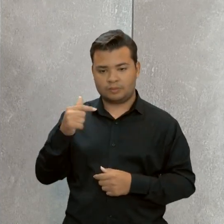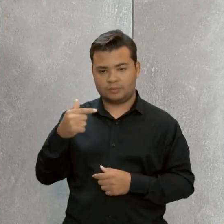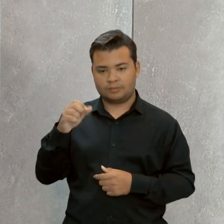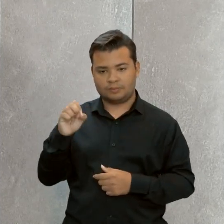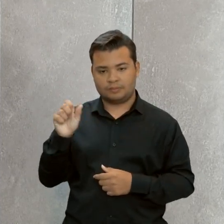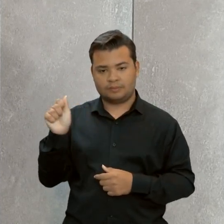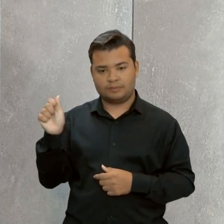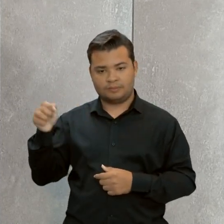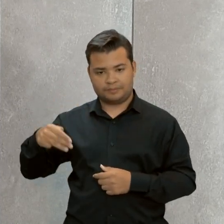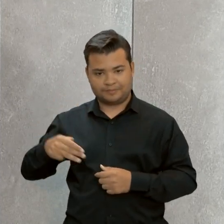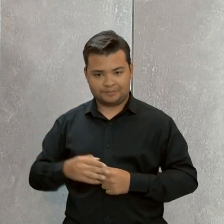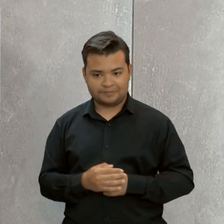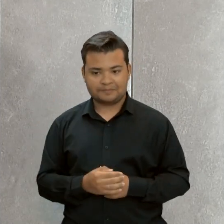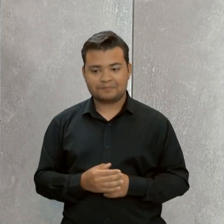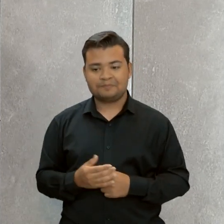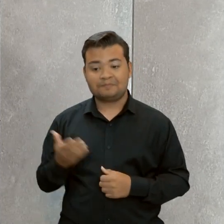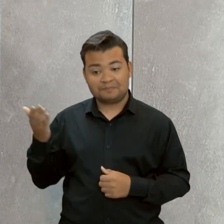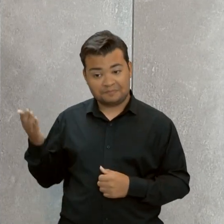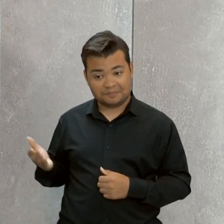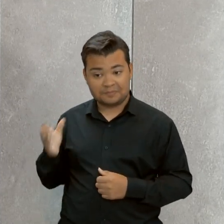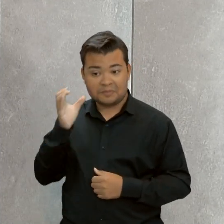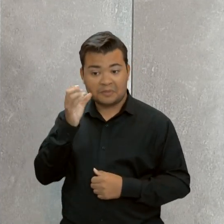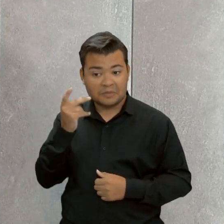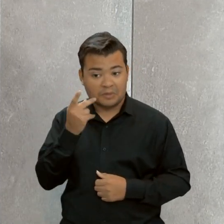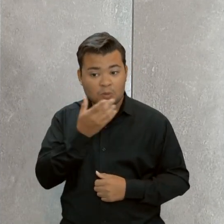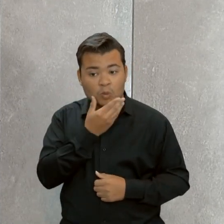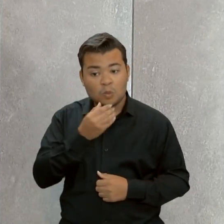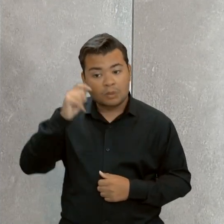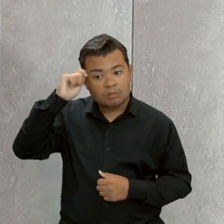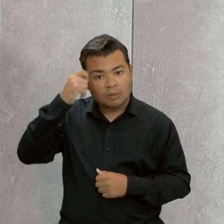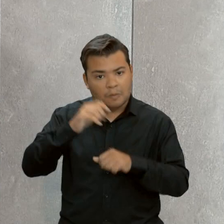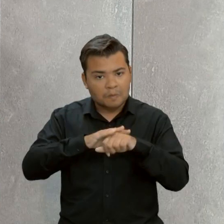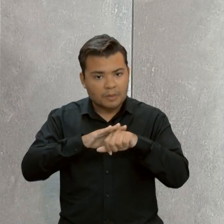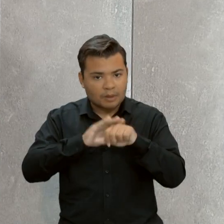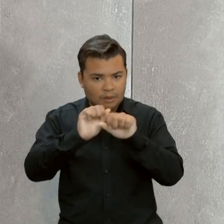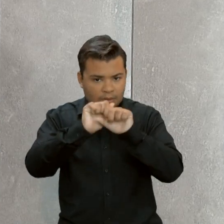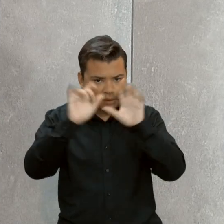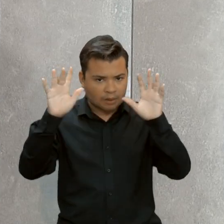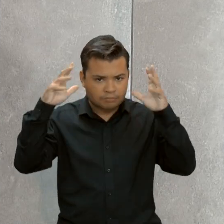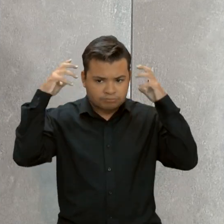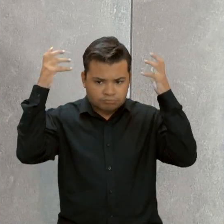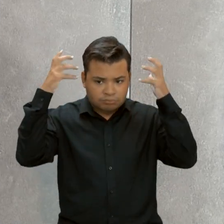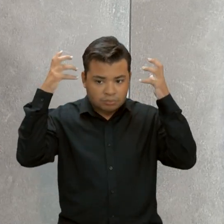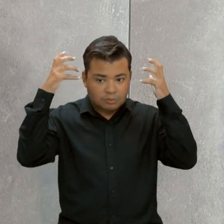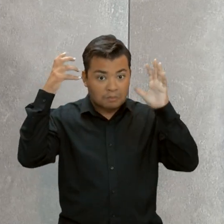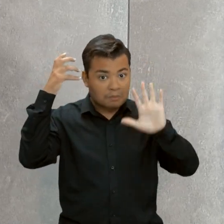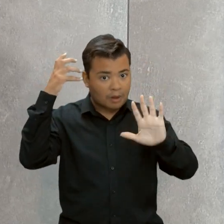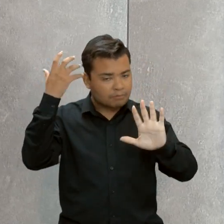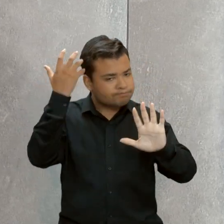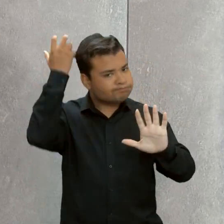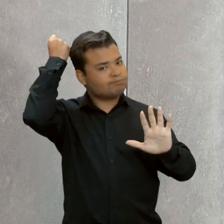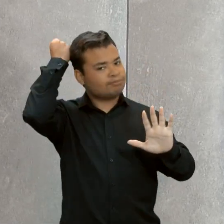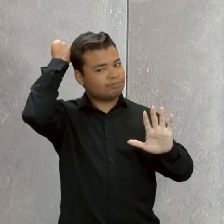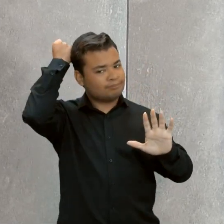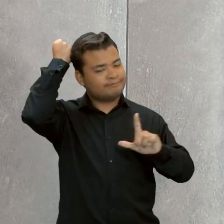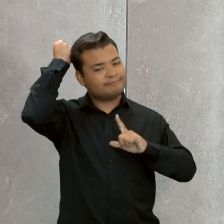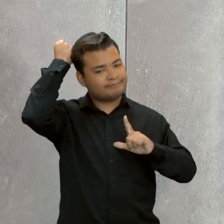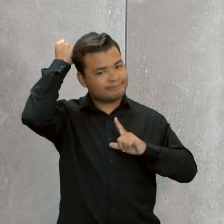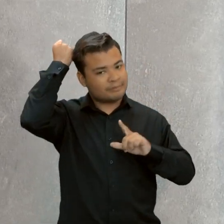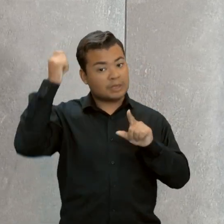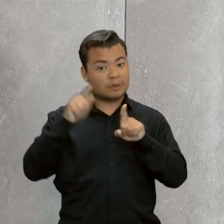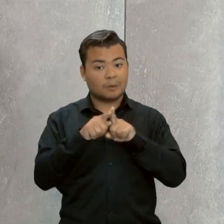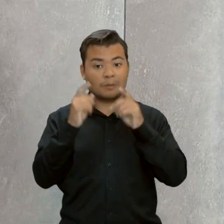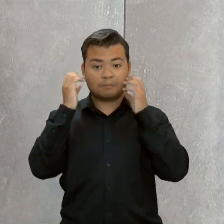870 AM. Eu sou Cássio Neves, um homem negro de pele clara, com cabelos black power, que hoje estão amarrados em coque, e eu uso